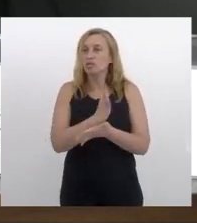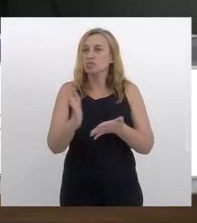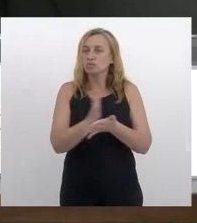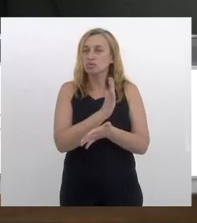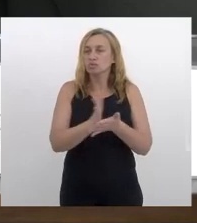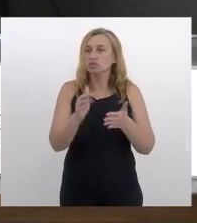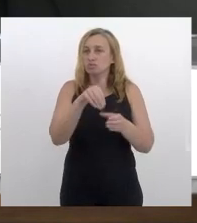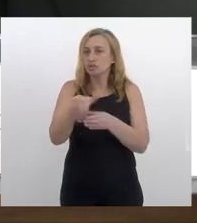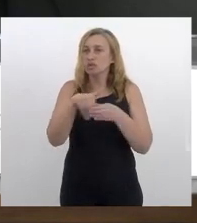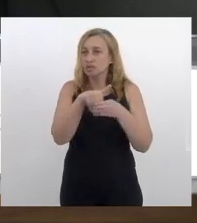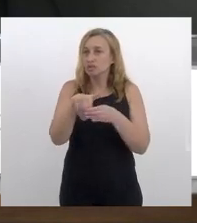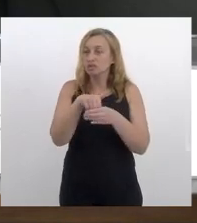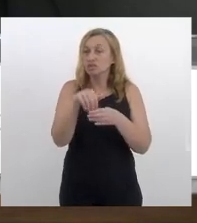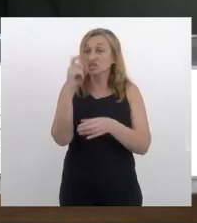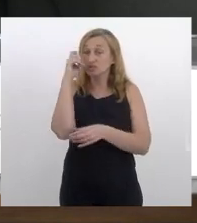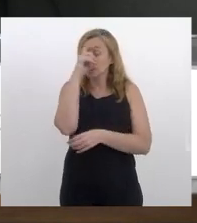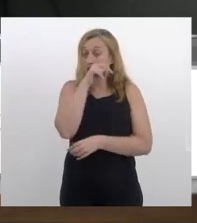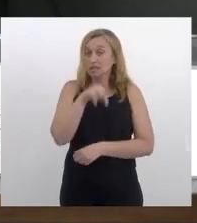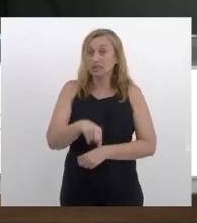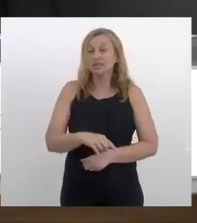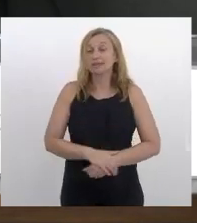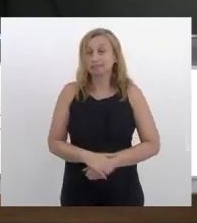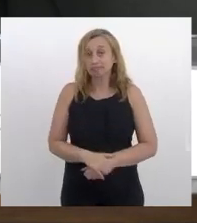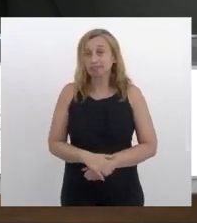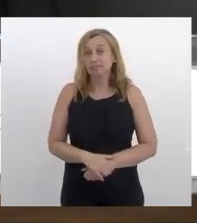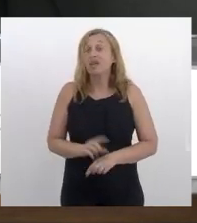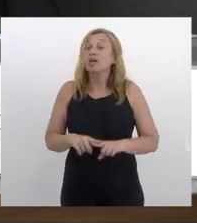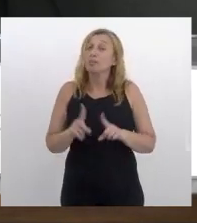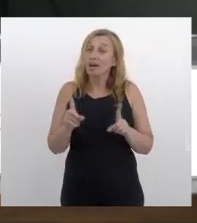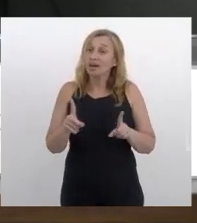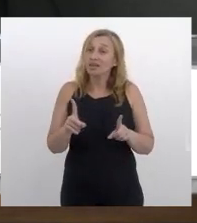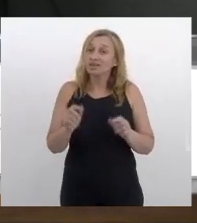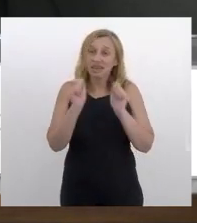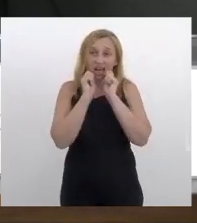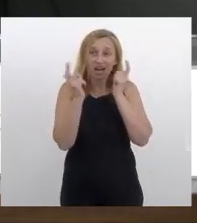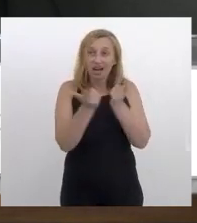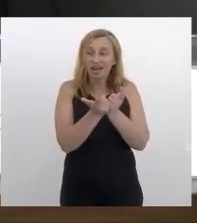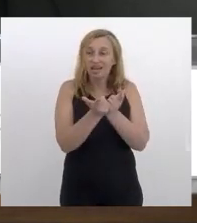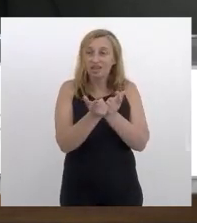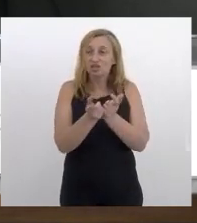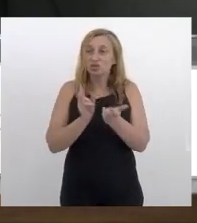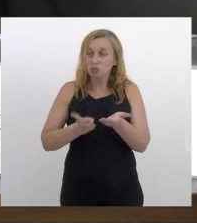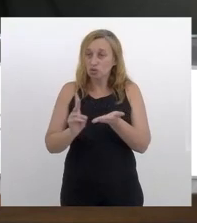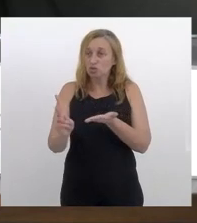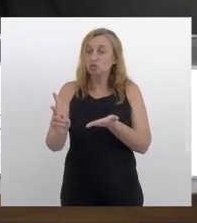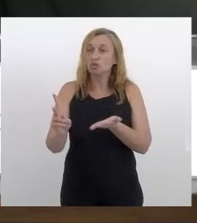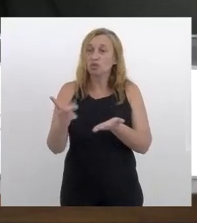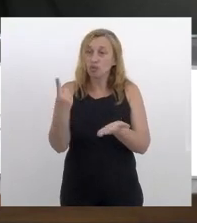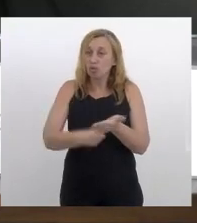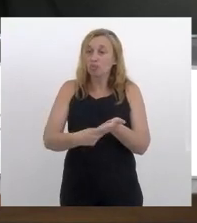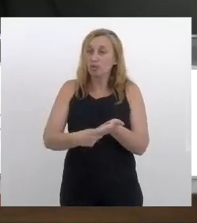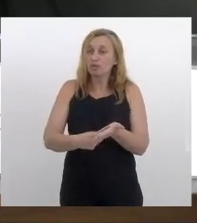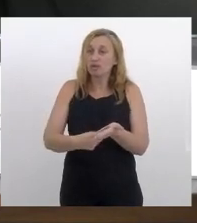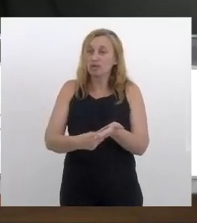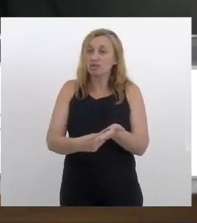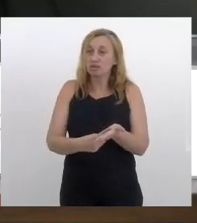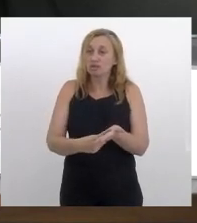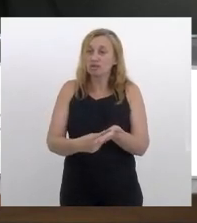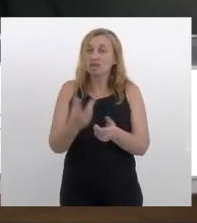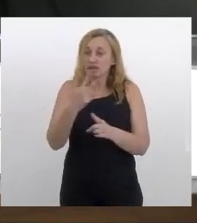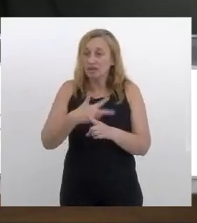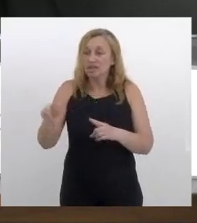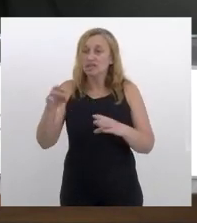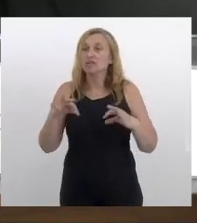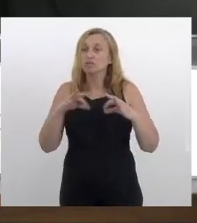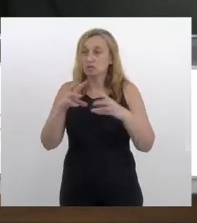enfrentarmos algumas votações difíceis aqui. Mas a Assembleia não correu do compromisso, enfrentou todas elas, como a gente vem